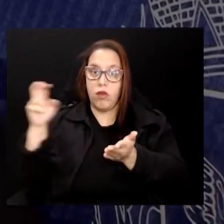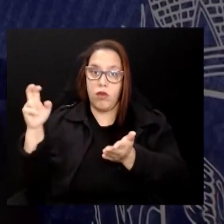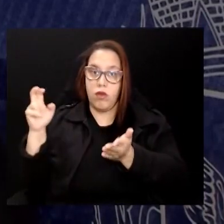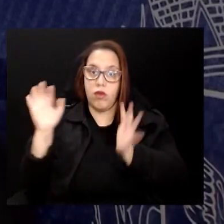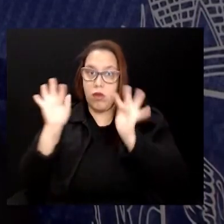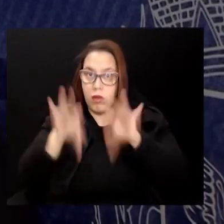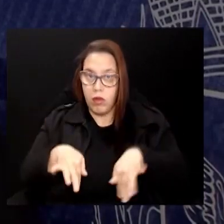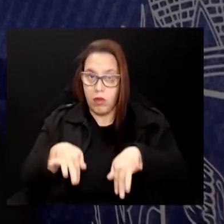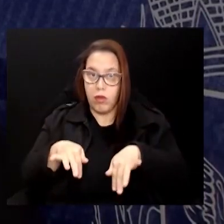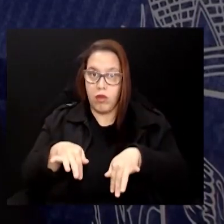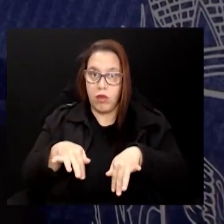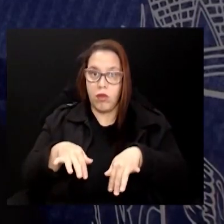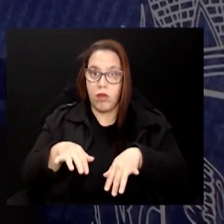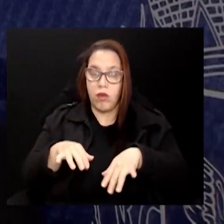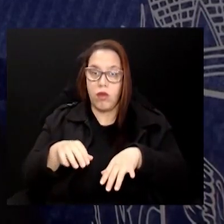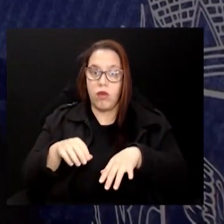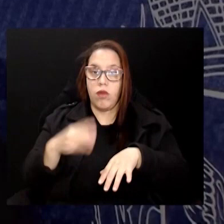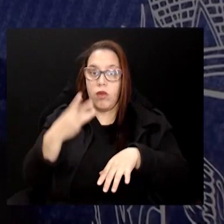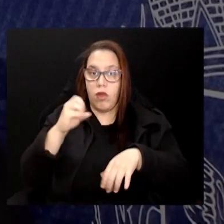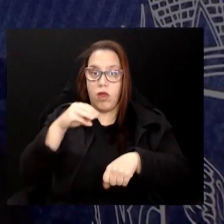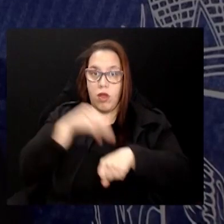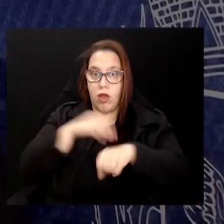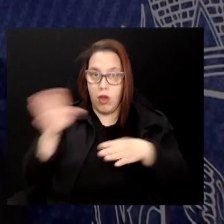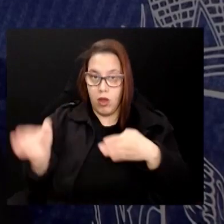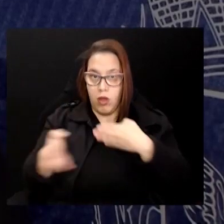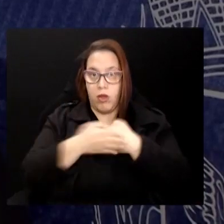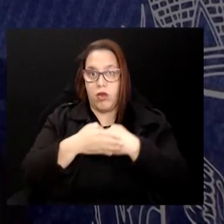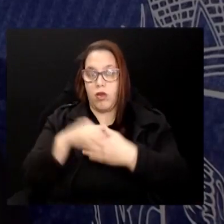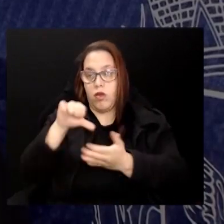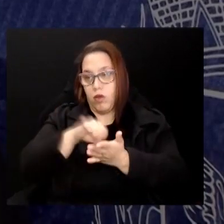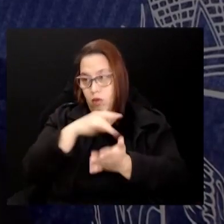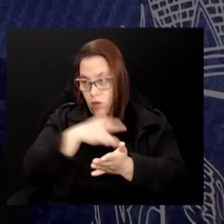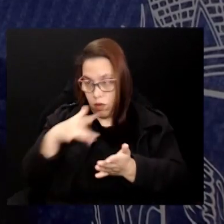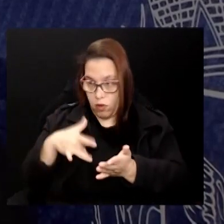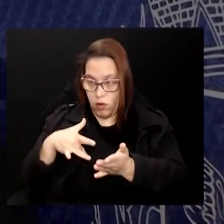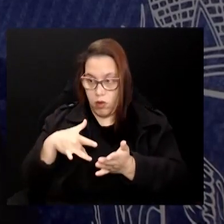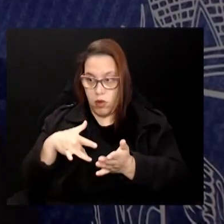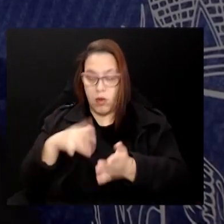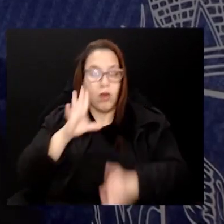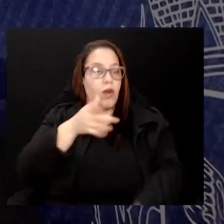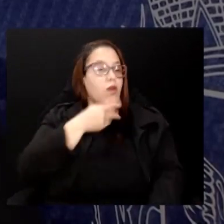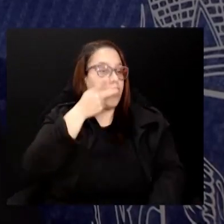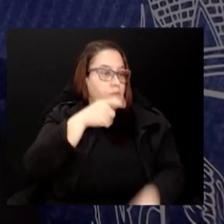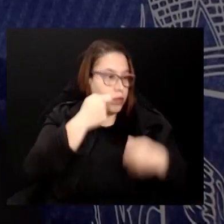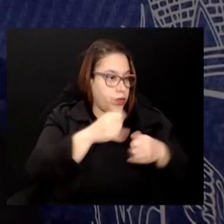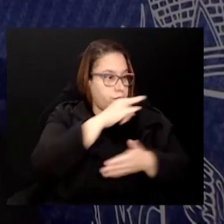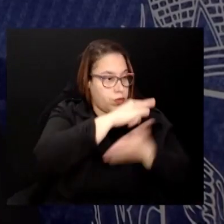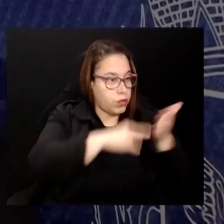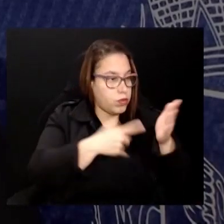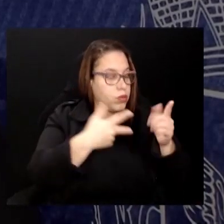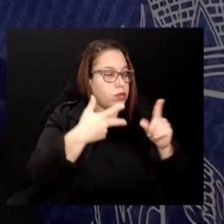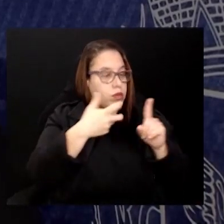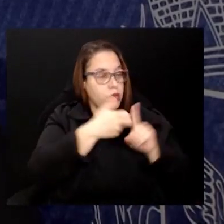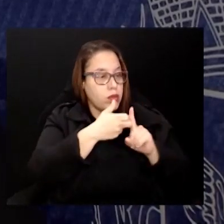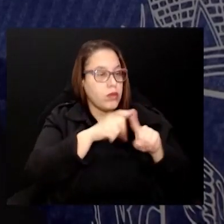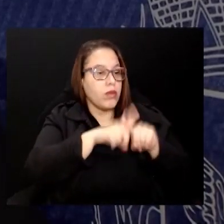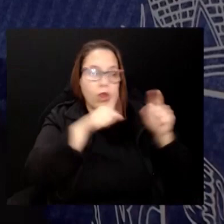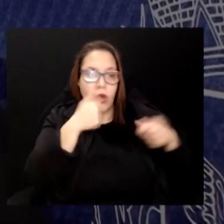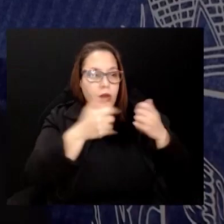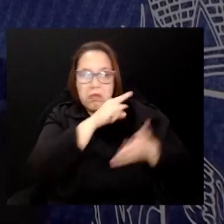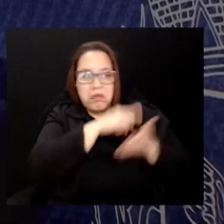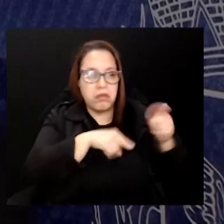hora antes de fechar a unidade de saúde. E você já falou que é necessário levar a caderneta de vacinação, precisa de outro documento também para fazer a